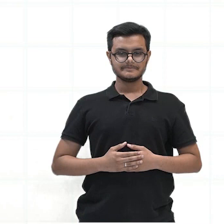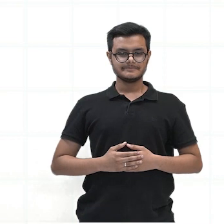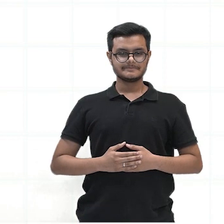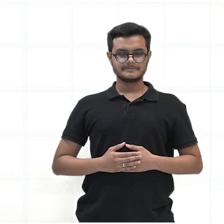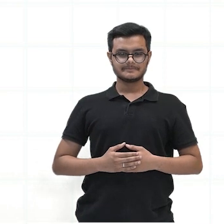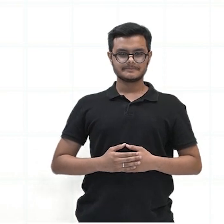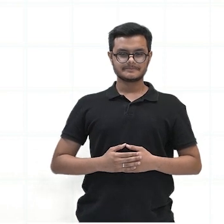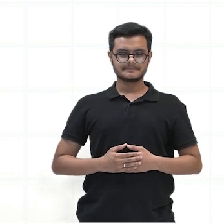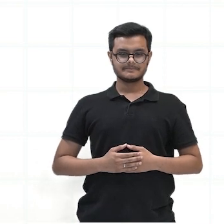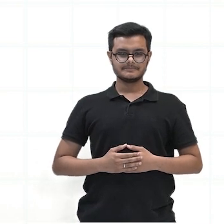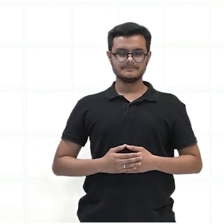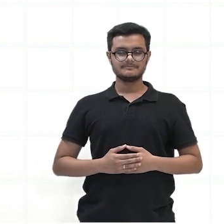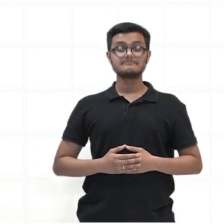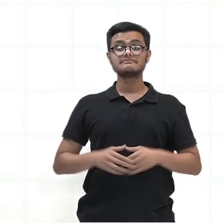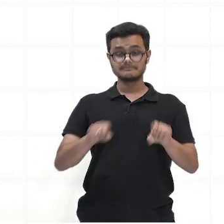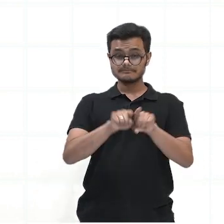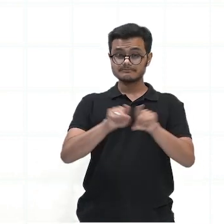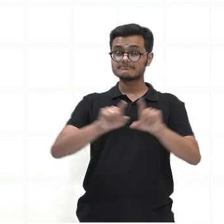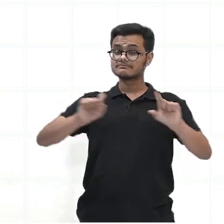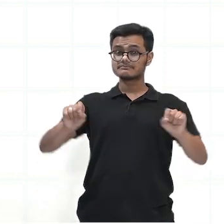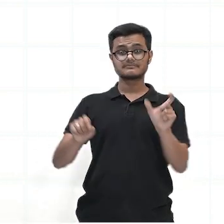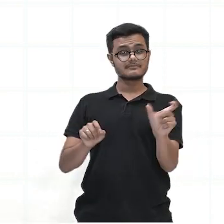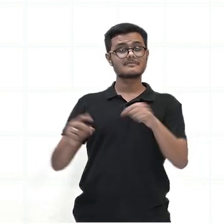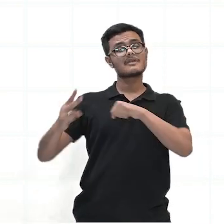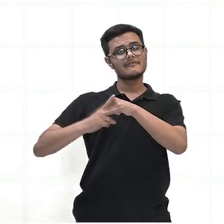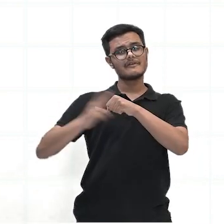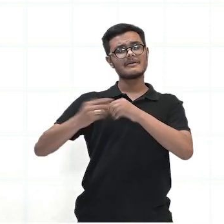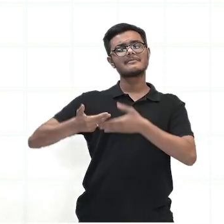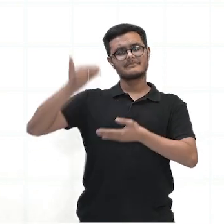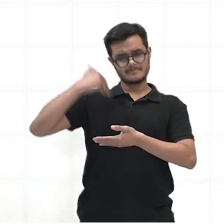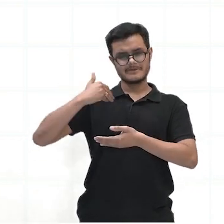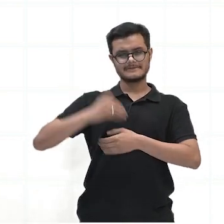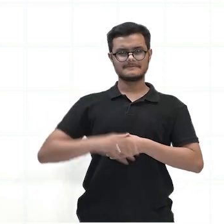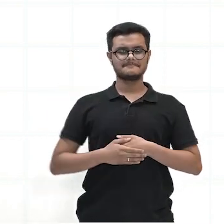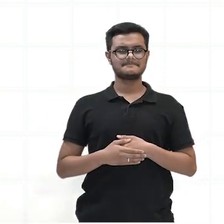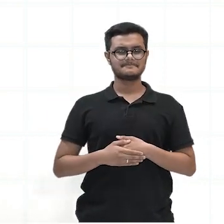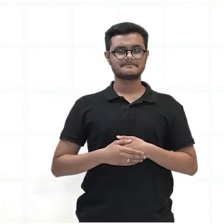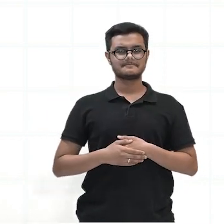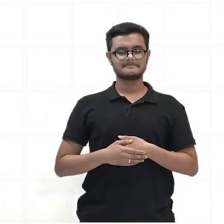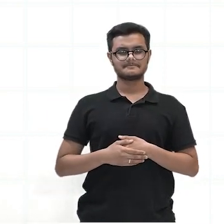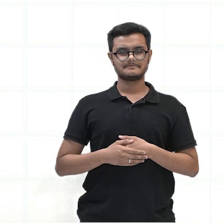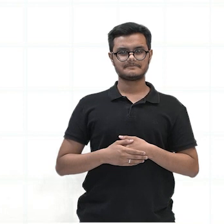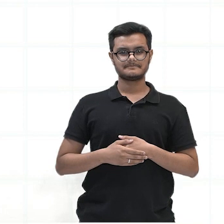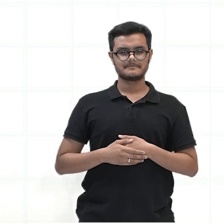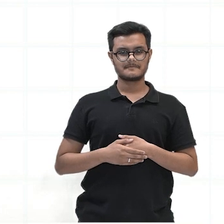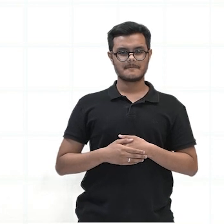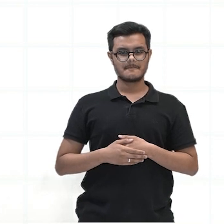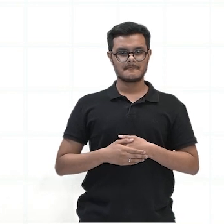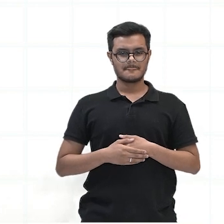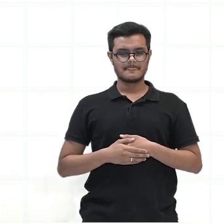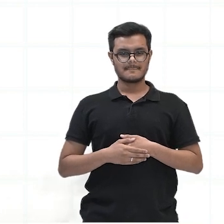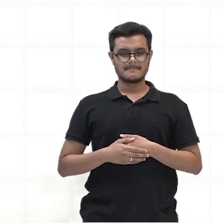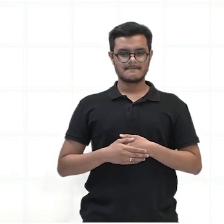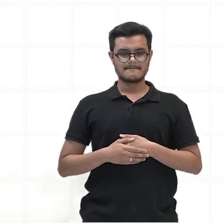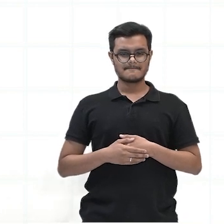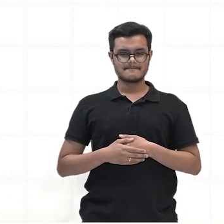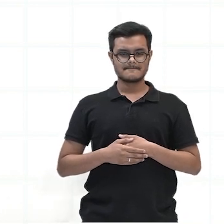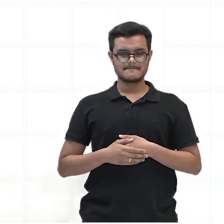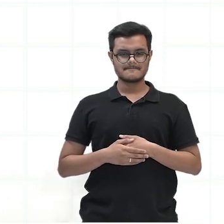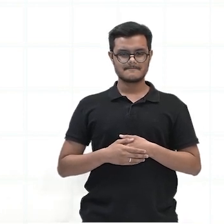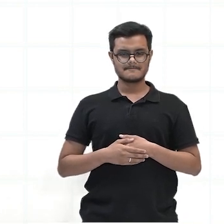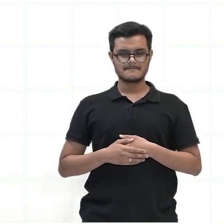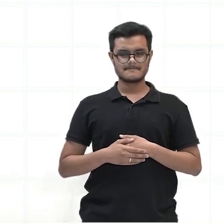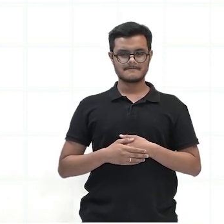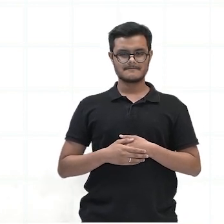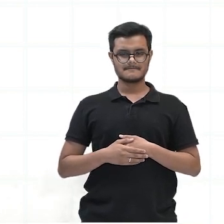Novamente, é uma palavra na forma do passado do verbo to be, que são duas. Was e were. No caso aqui,